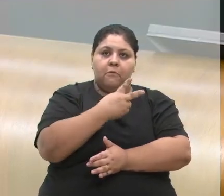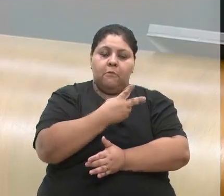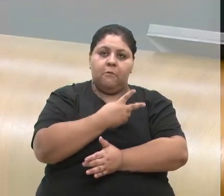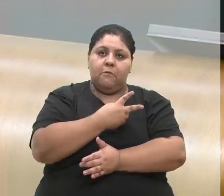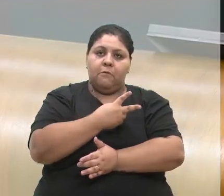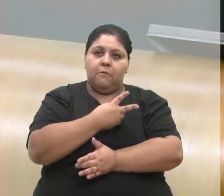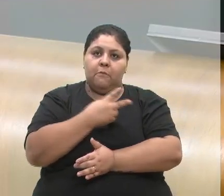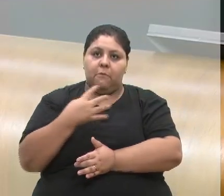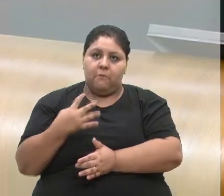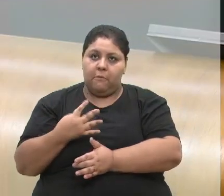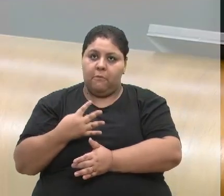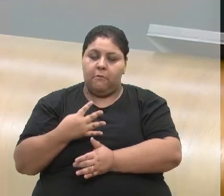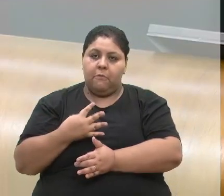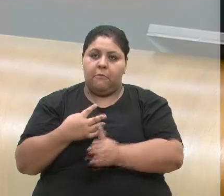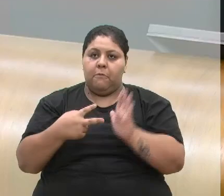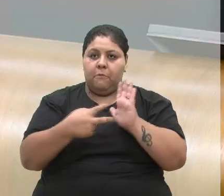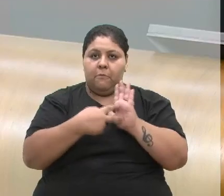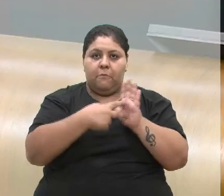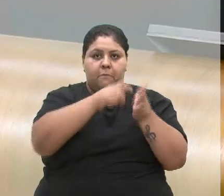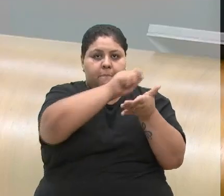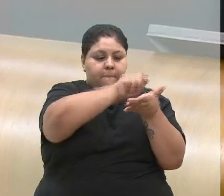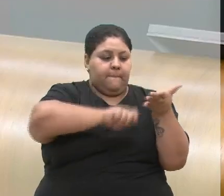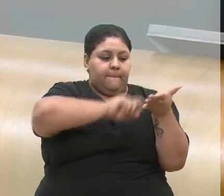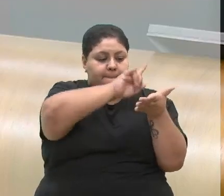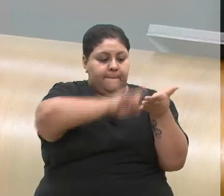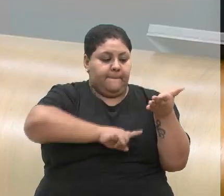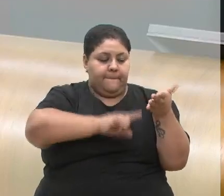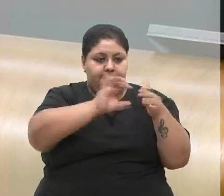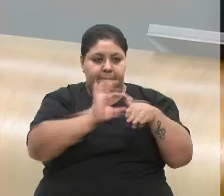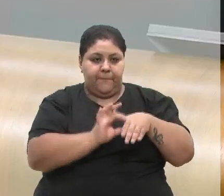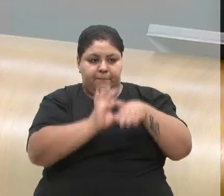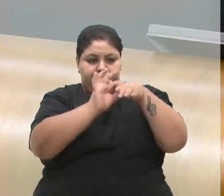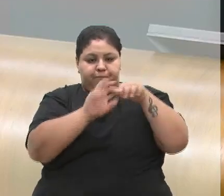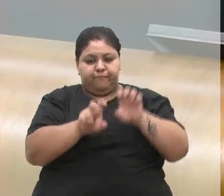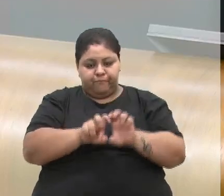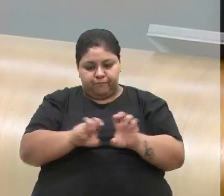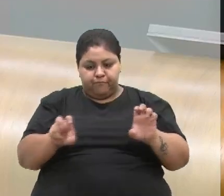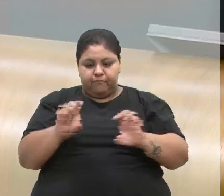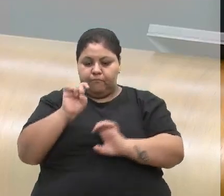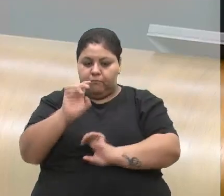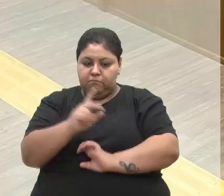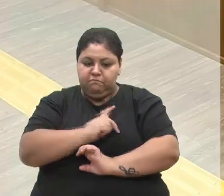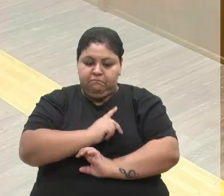2024. Atenciosamente assinam os líderes de bancada. Era isso, senhora presidente.